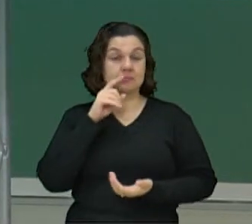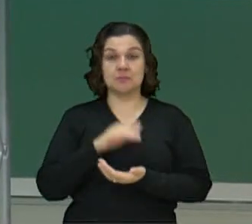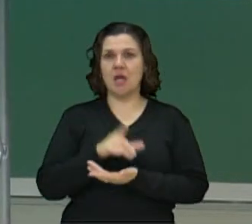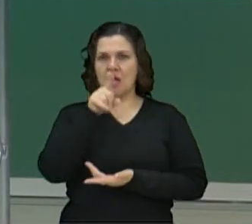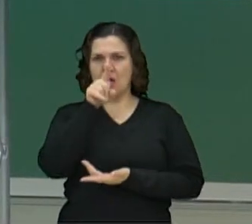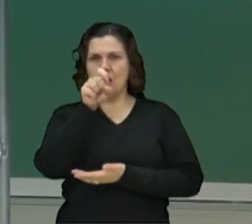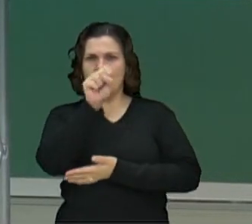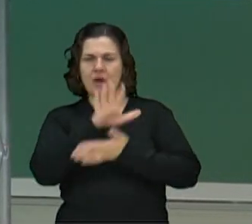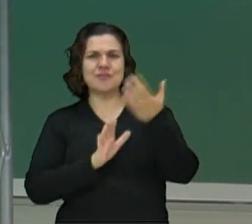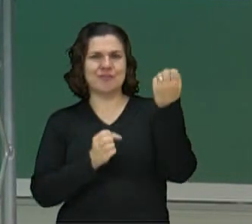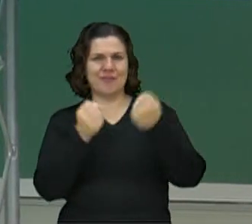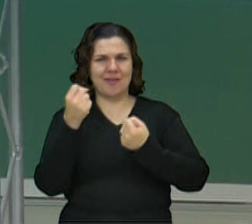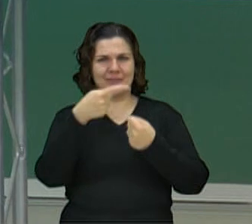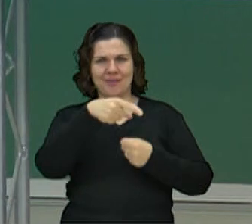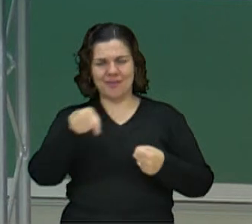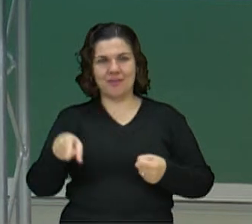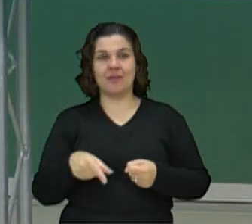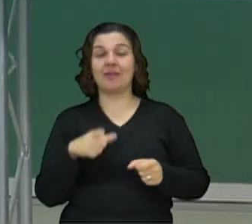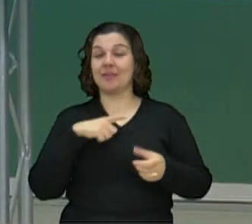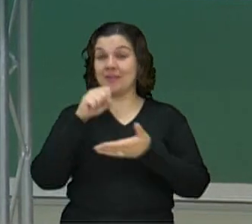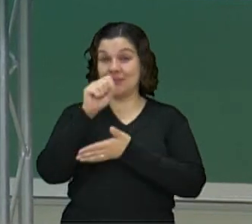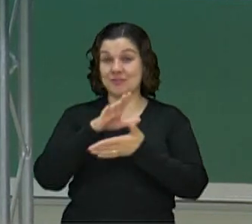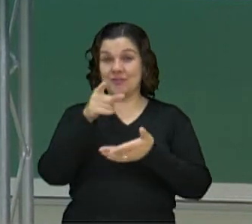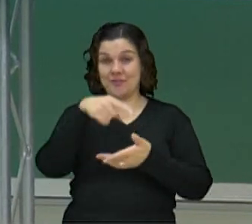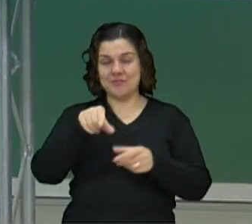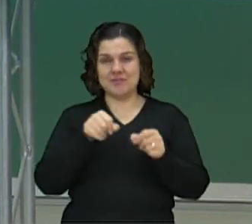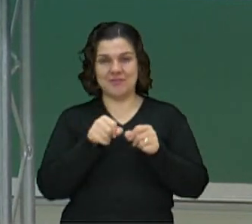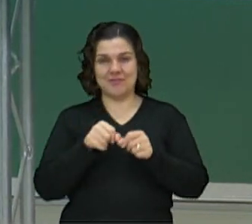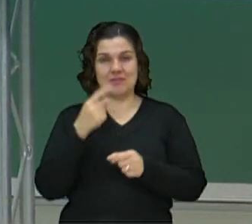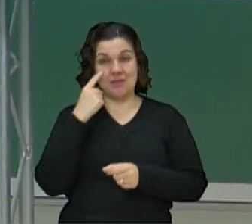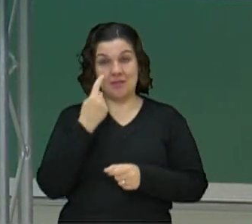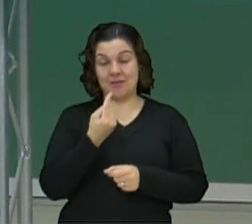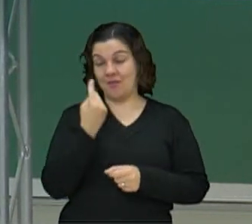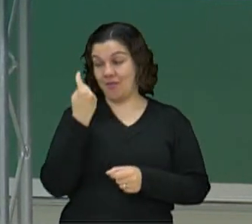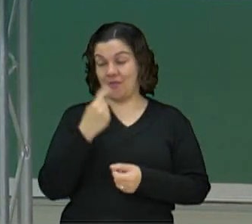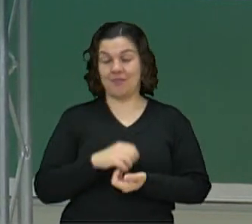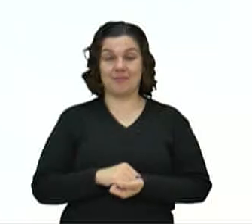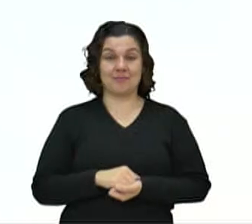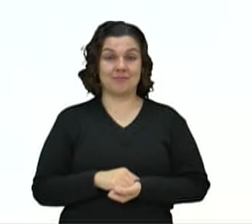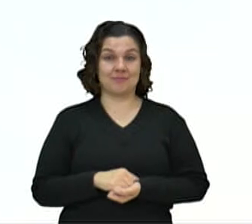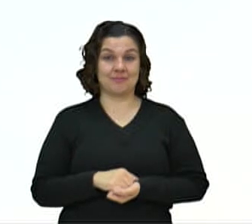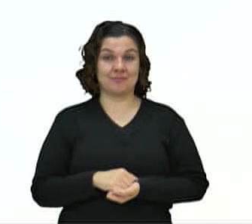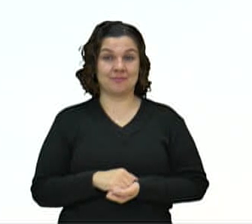Aliás, sobre automóvel, tem até uma tarefa para você fazer com uma imagem de automóvel.